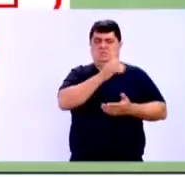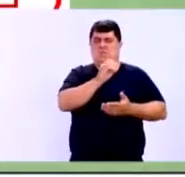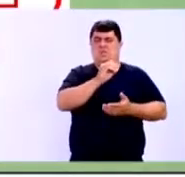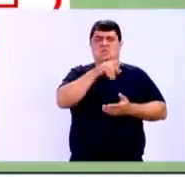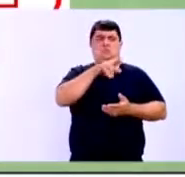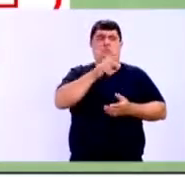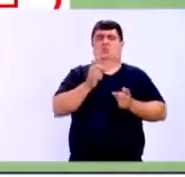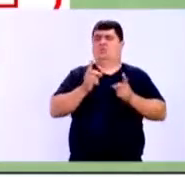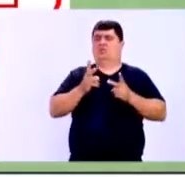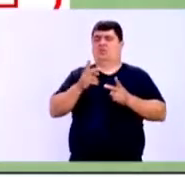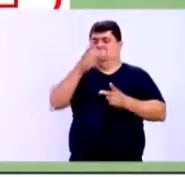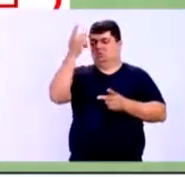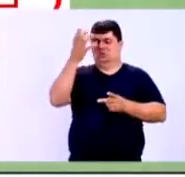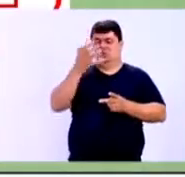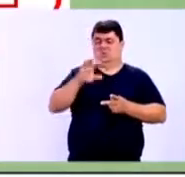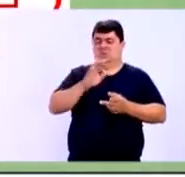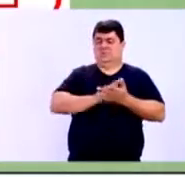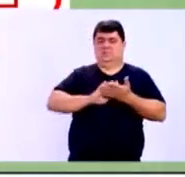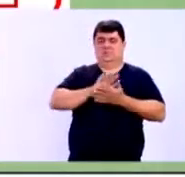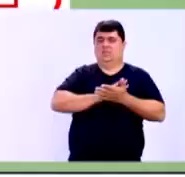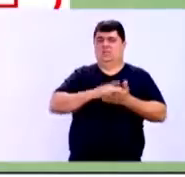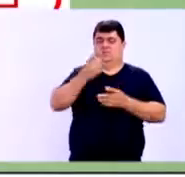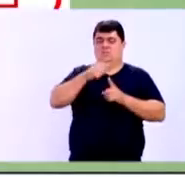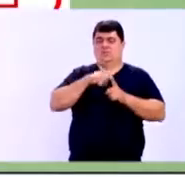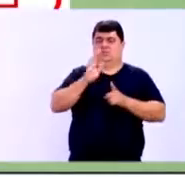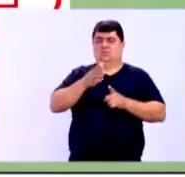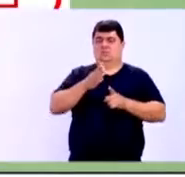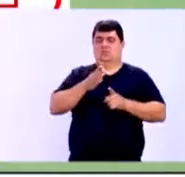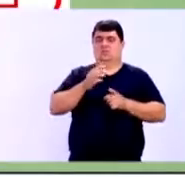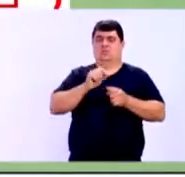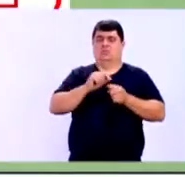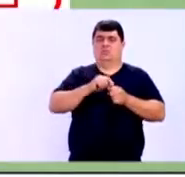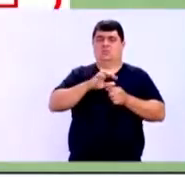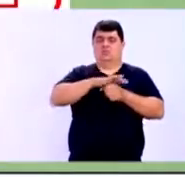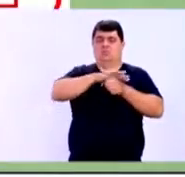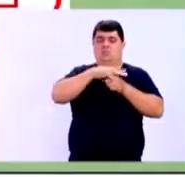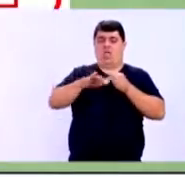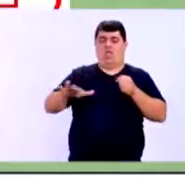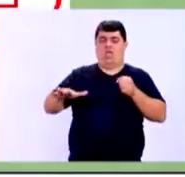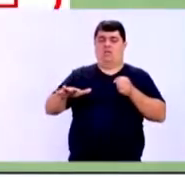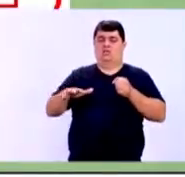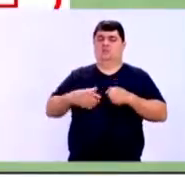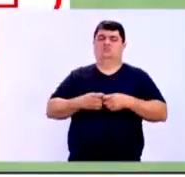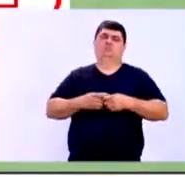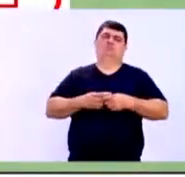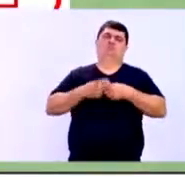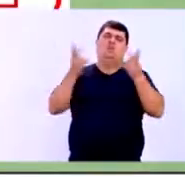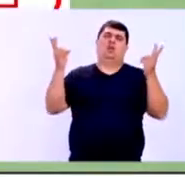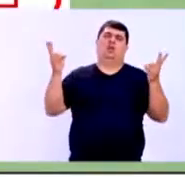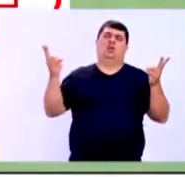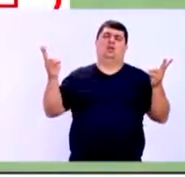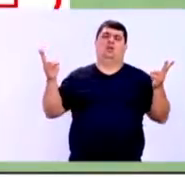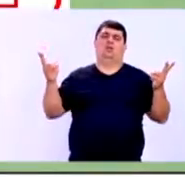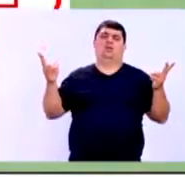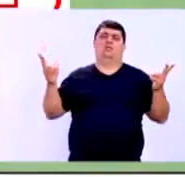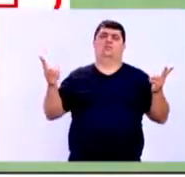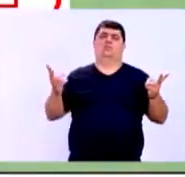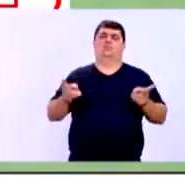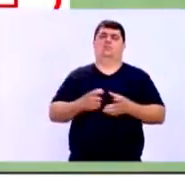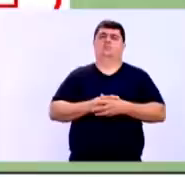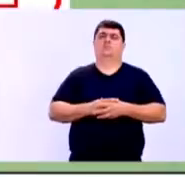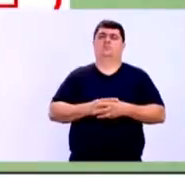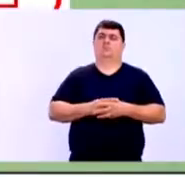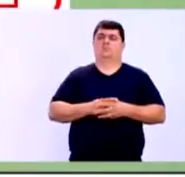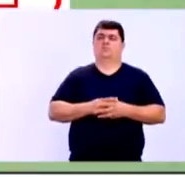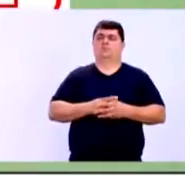produtos nesse estoque há um mês. O que eu vou fazer? Vou fazer um pontão de estoque. Vou saldar esse 10 produtos aí e botar um